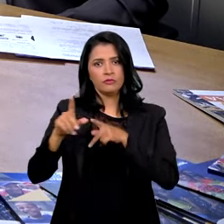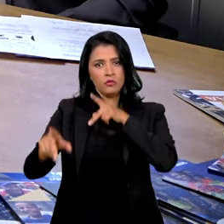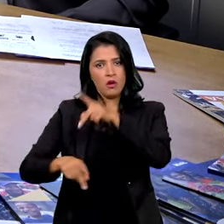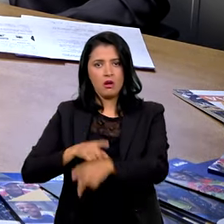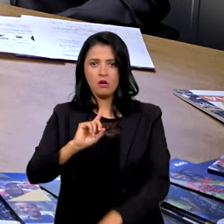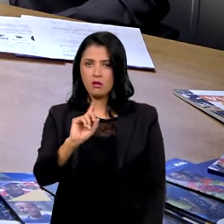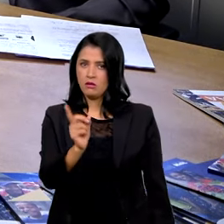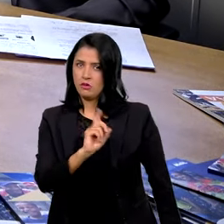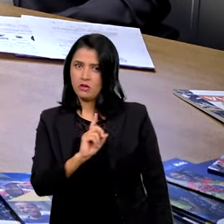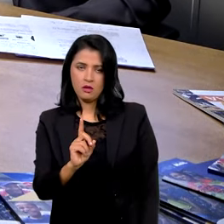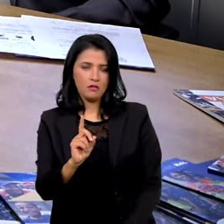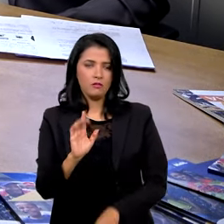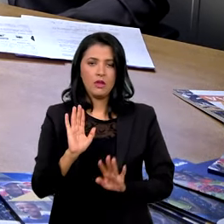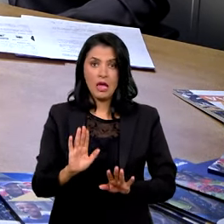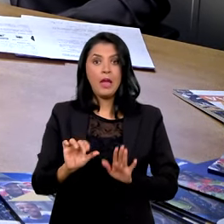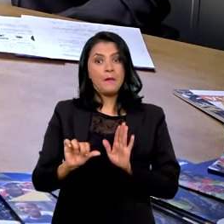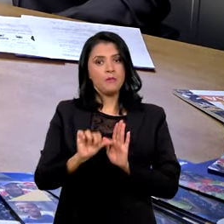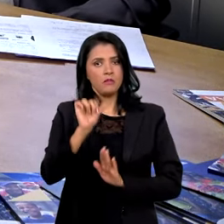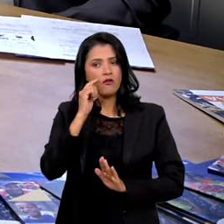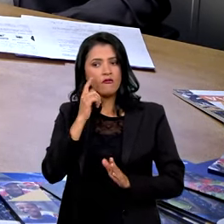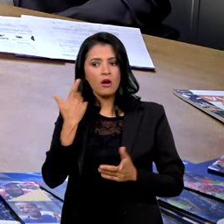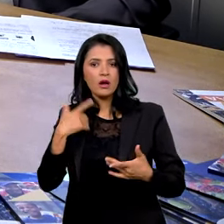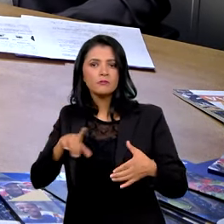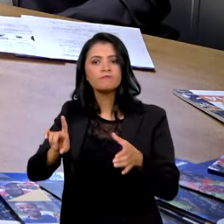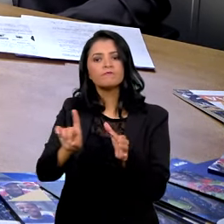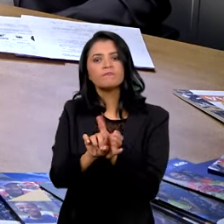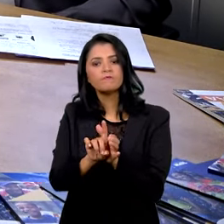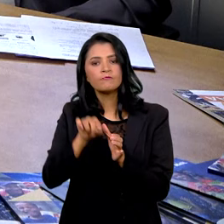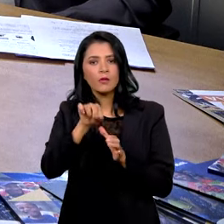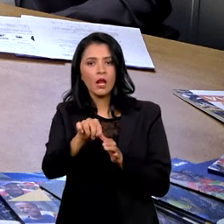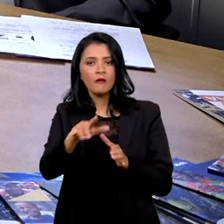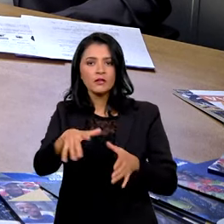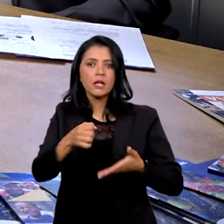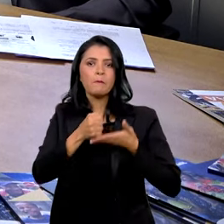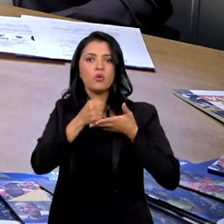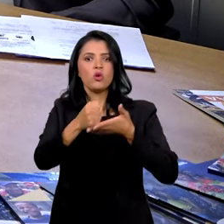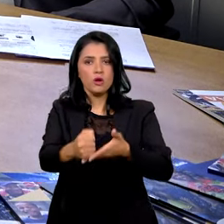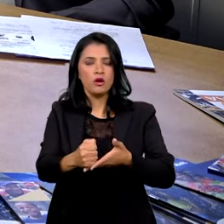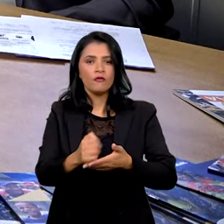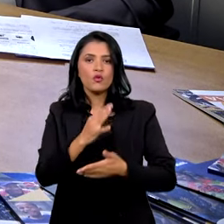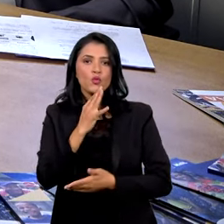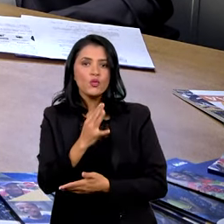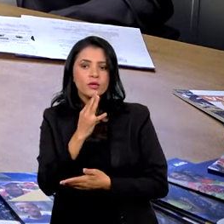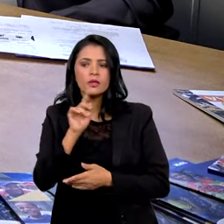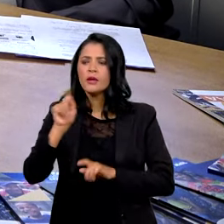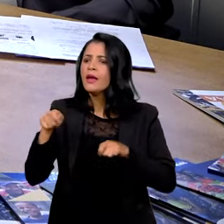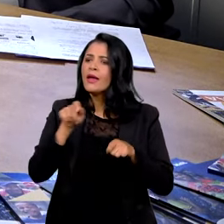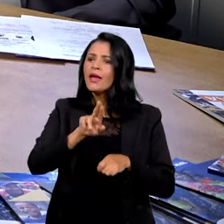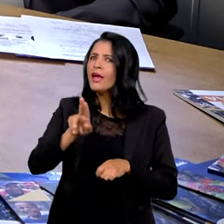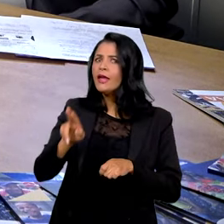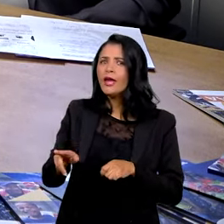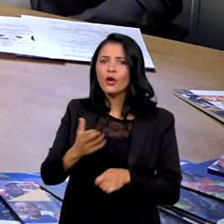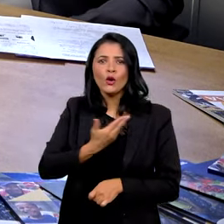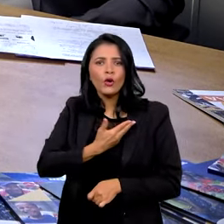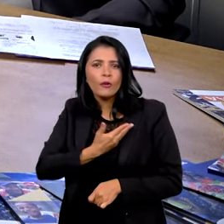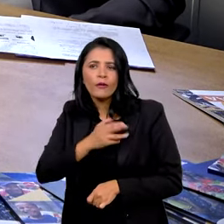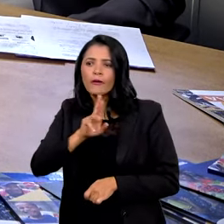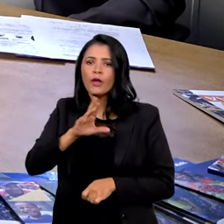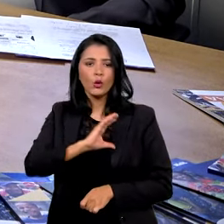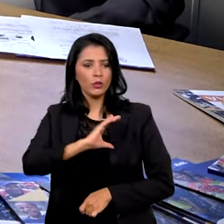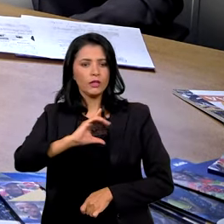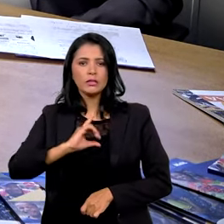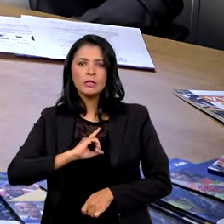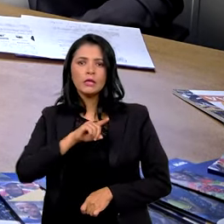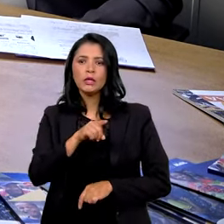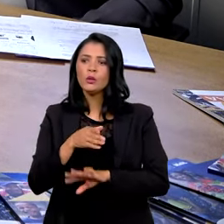atender a população os usuários protegidos ele vai se integrar aquela equipe que ele vai est fortalecendo então ele vai conhecer quem são os colegas de trabalho